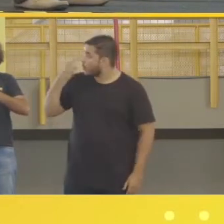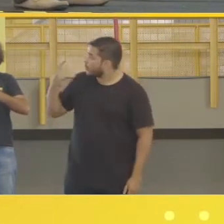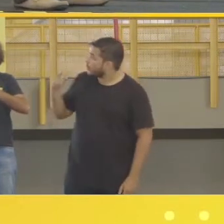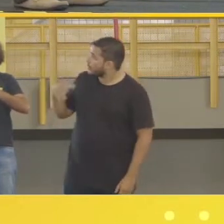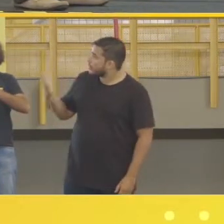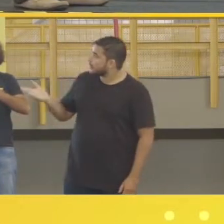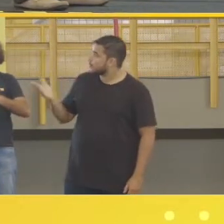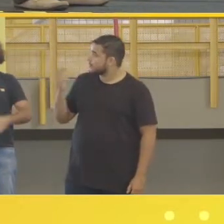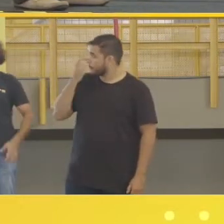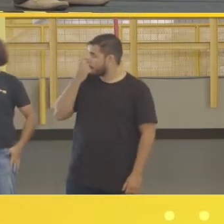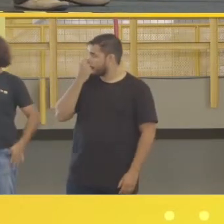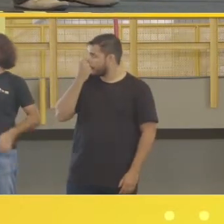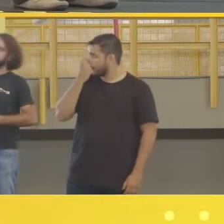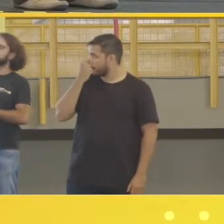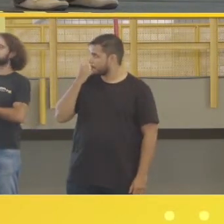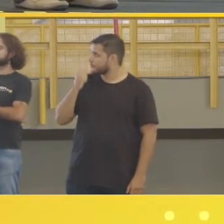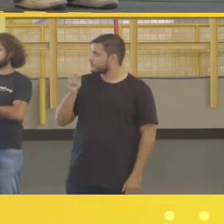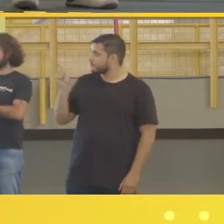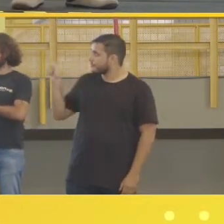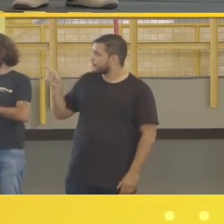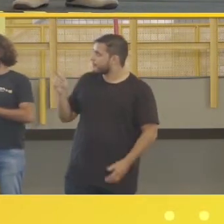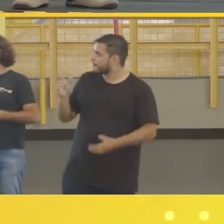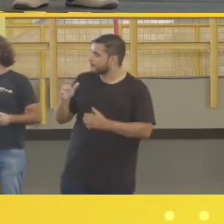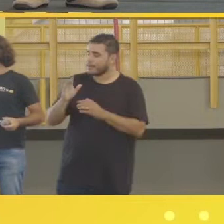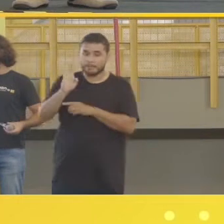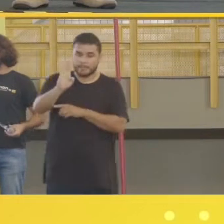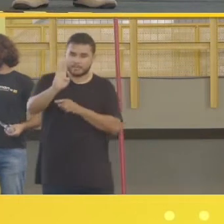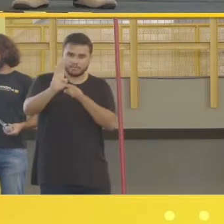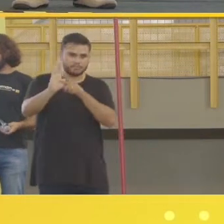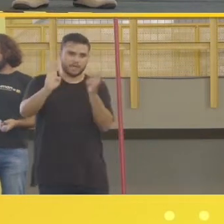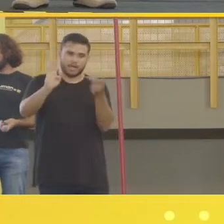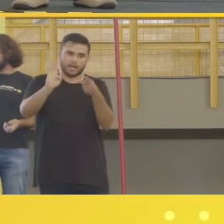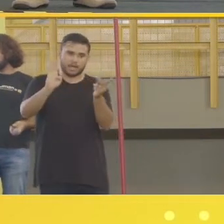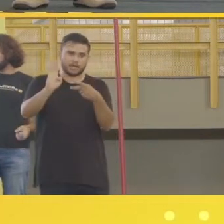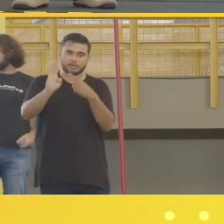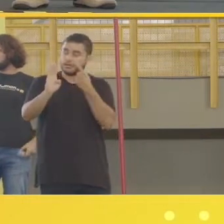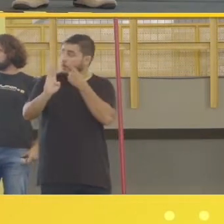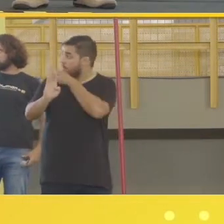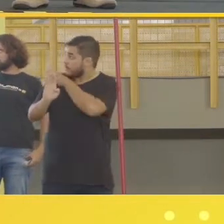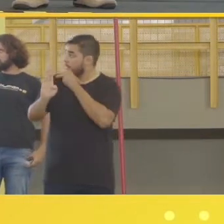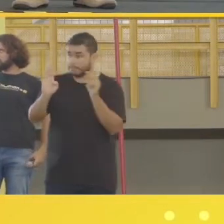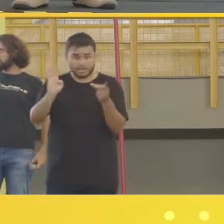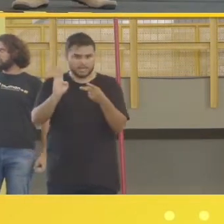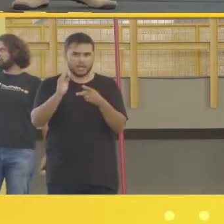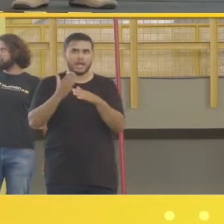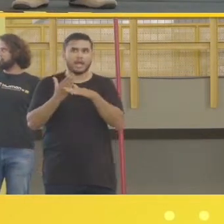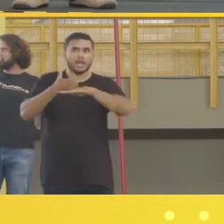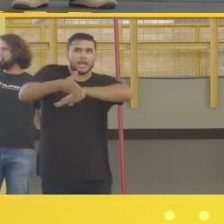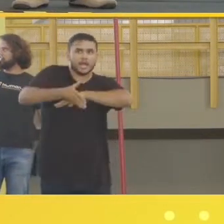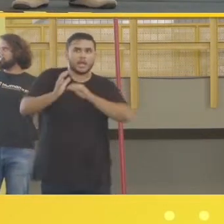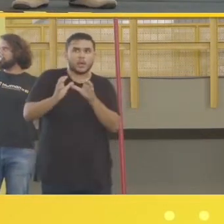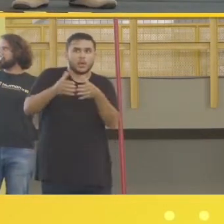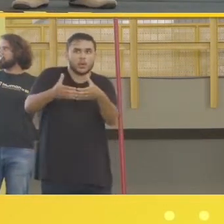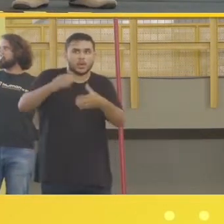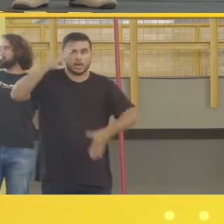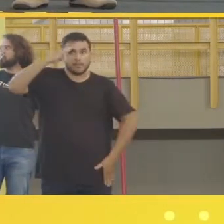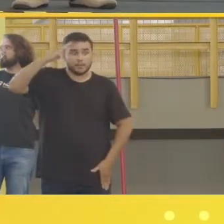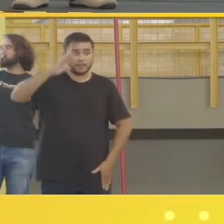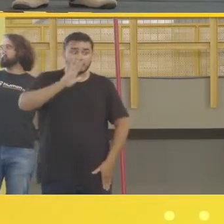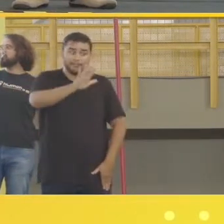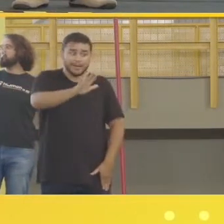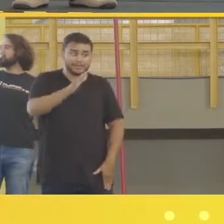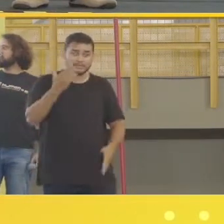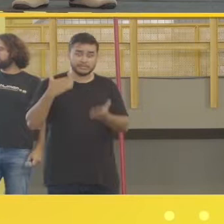ó, inserção feminina nos ofícios militares. De jeito nenhum. O texto é claro, é